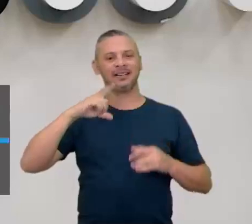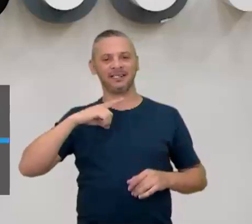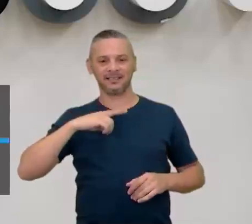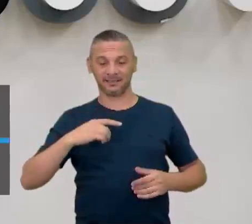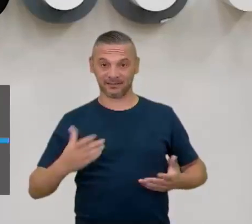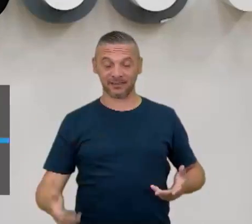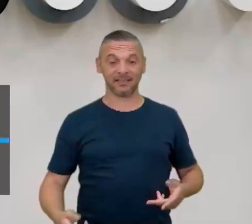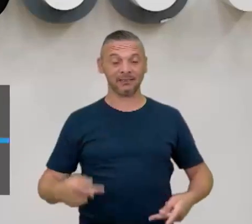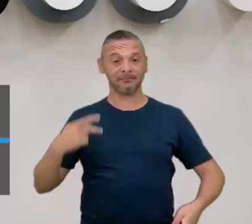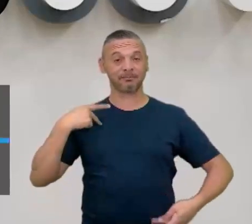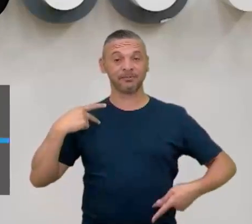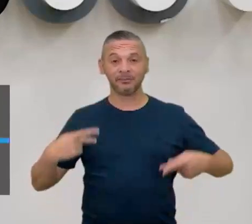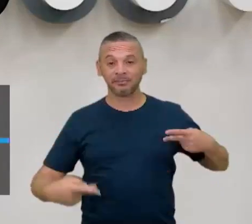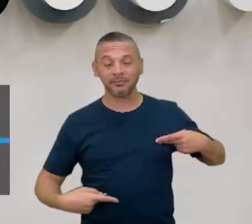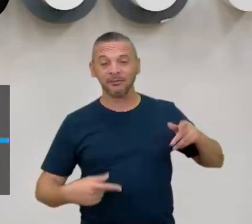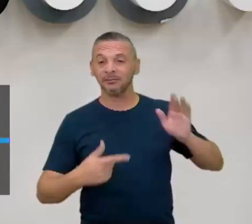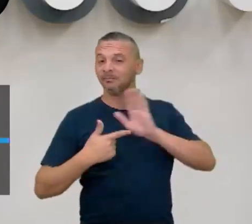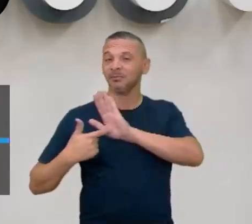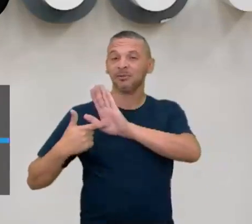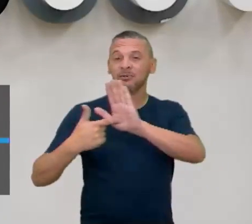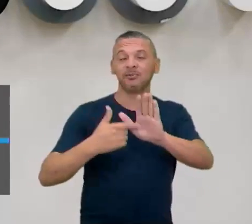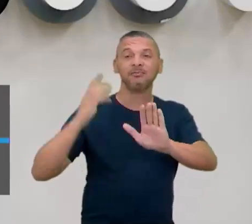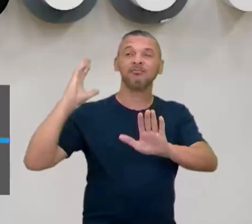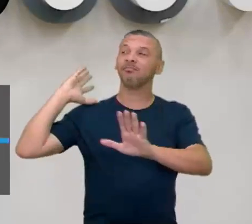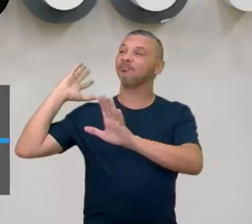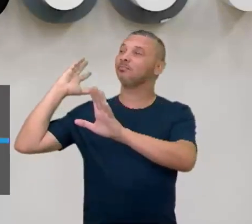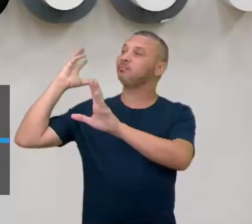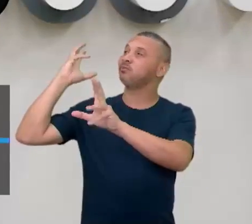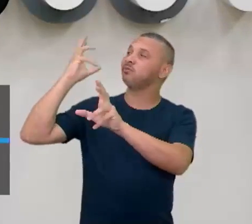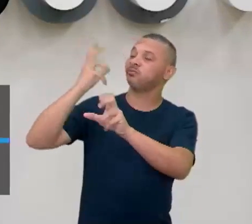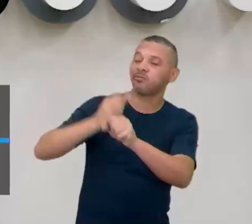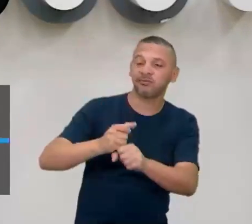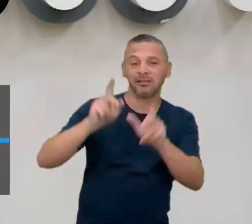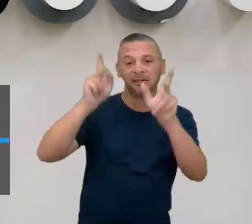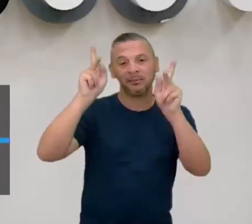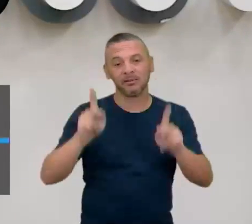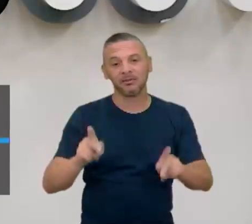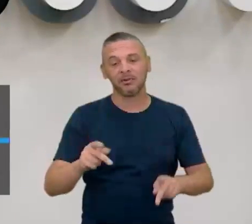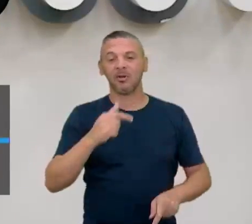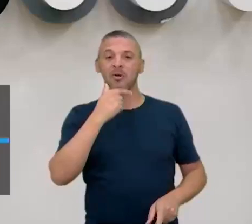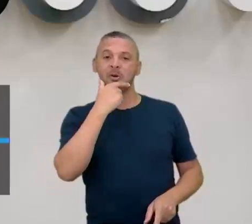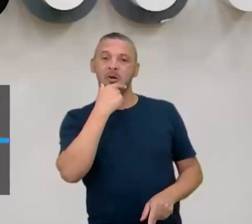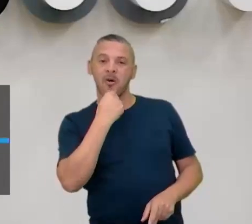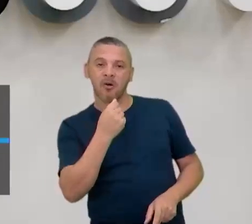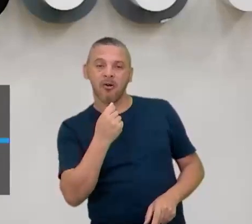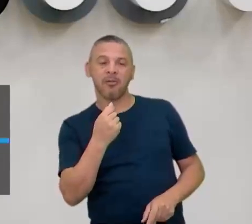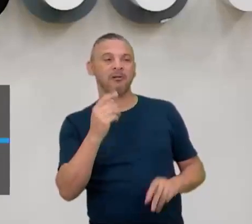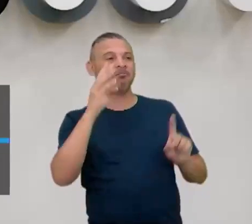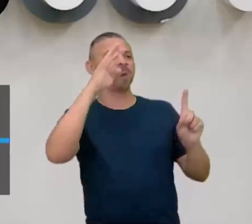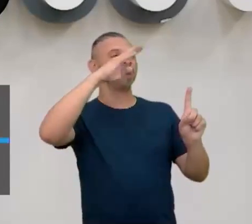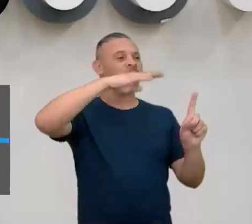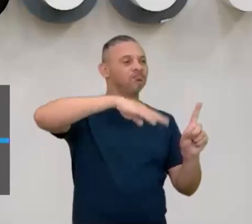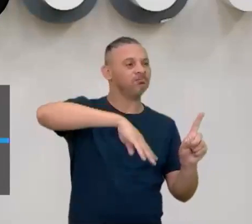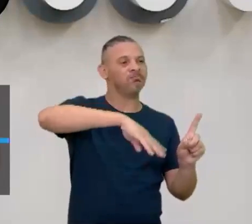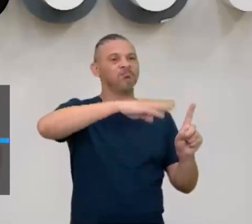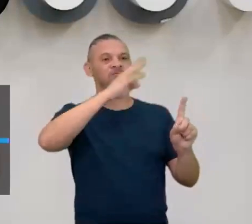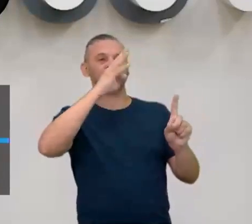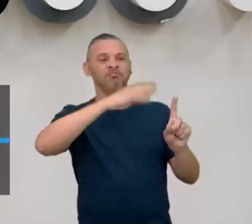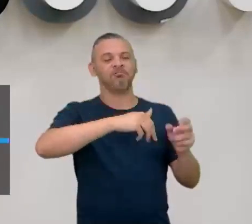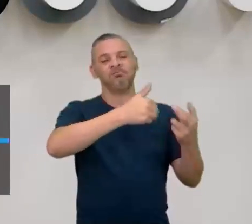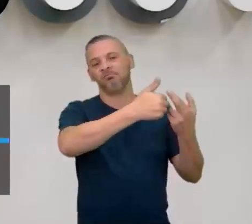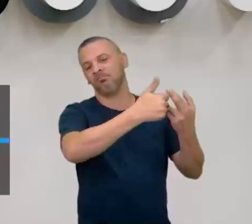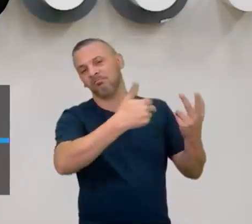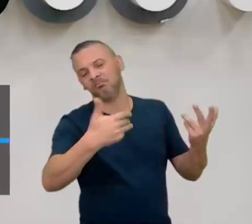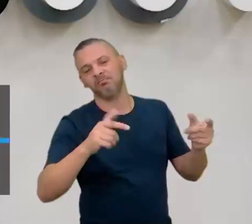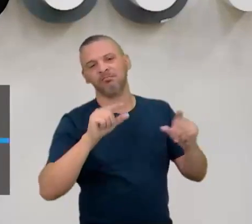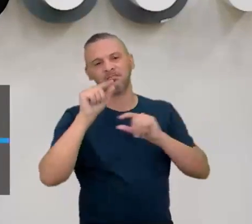encenações, desde a pré-história aí, quando os homens reverenciavam as energias. Então a